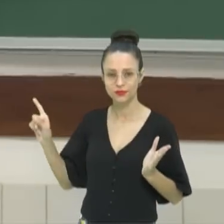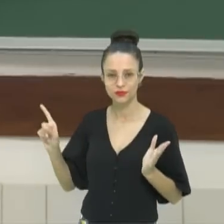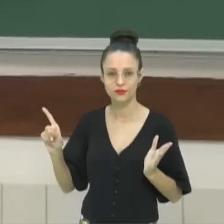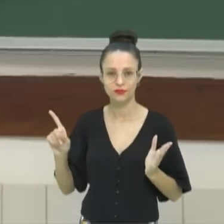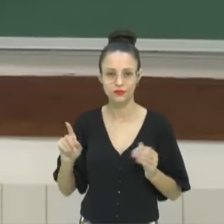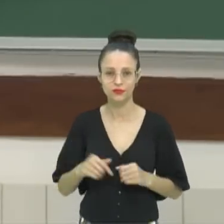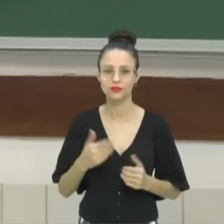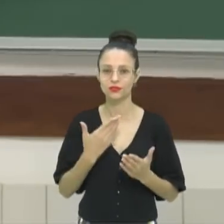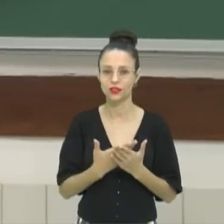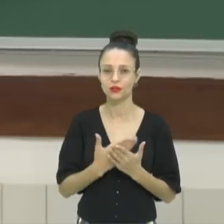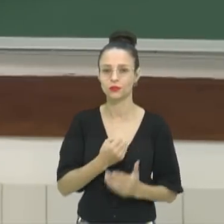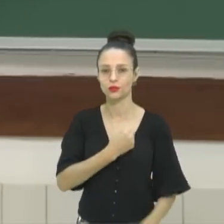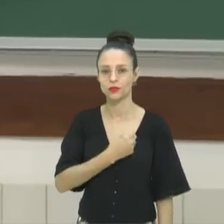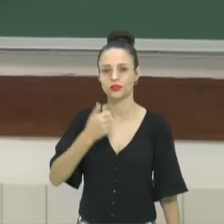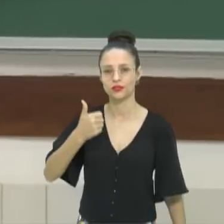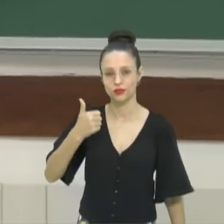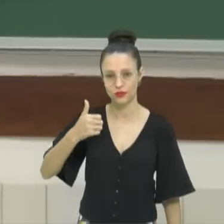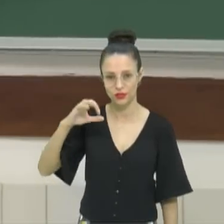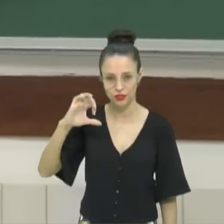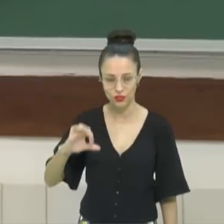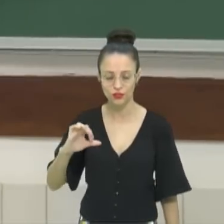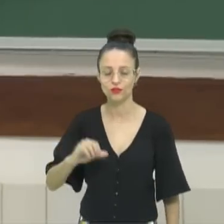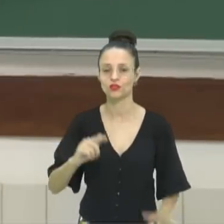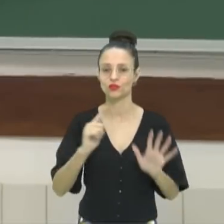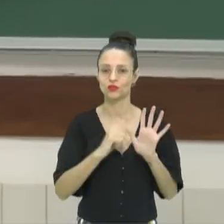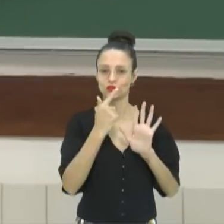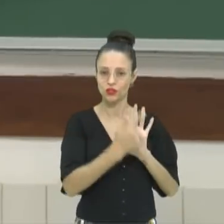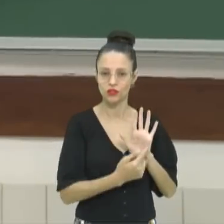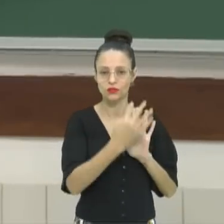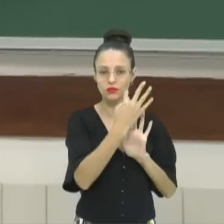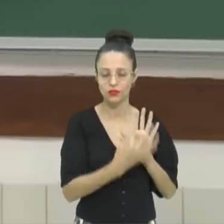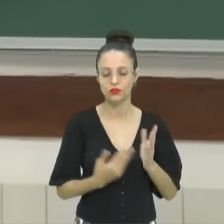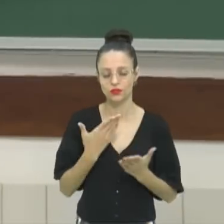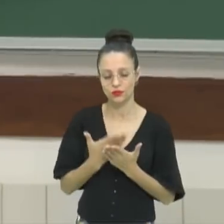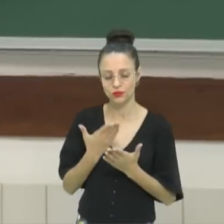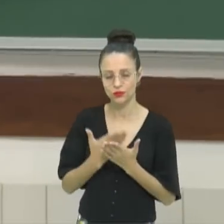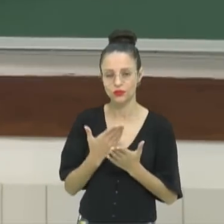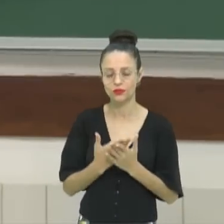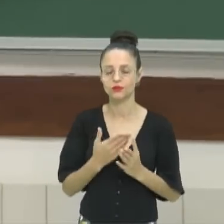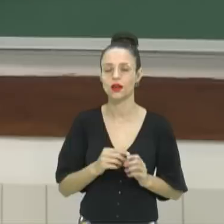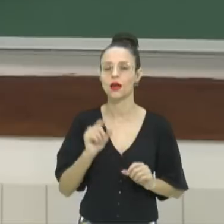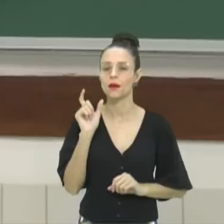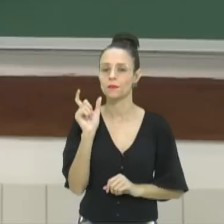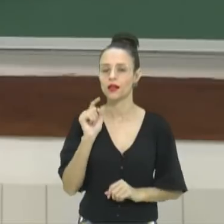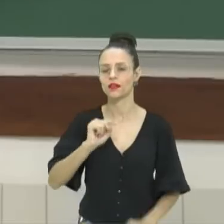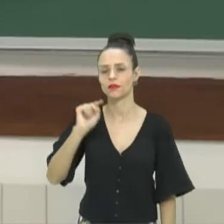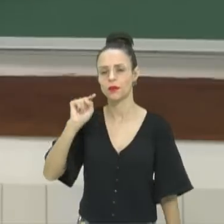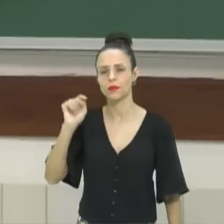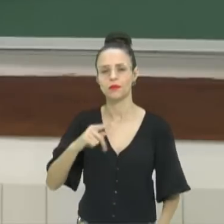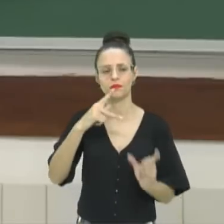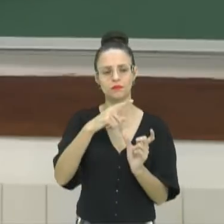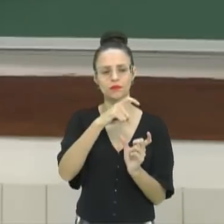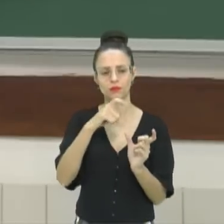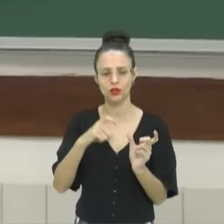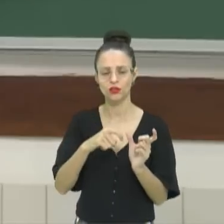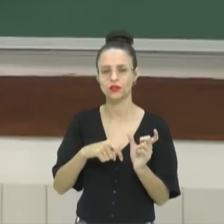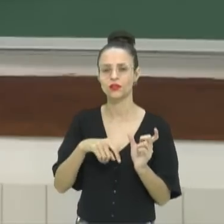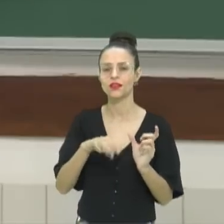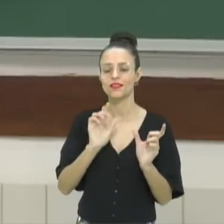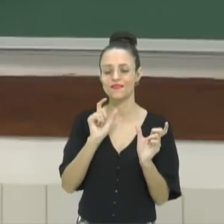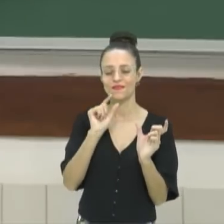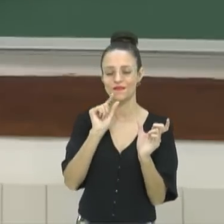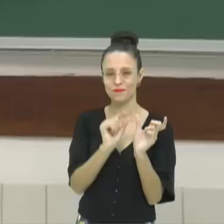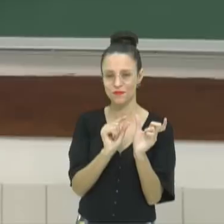a aula 119, o gênero textual que estamos estudando, a acentuação das paroxítonas, né, terminadas em